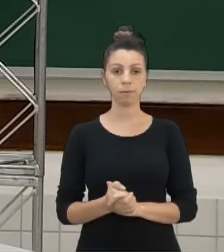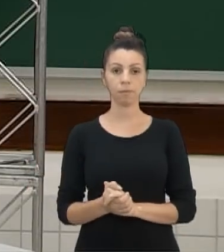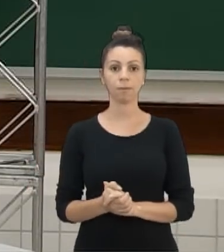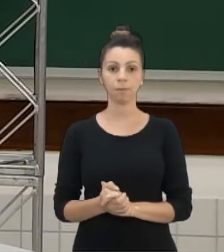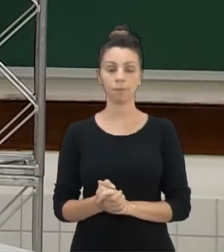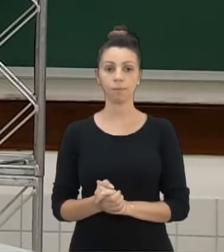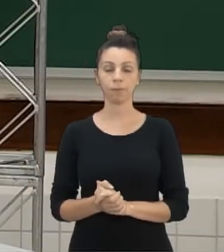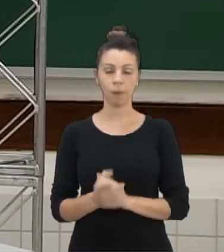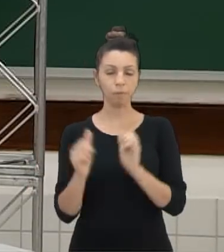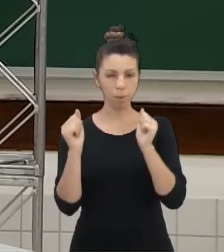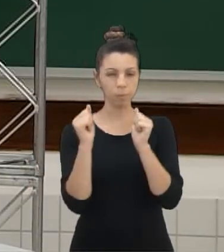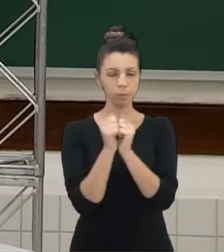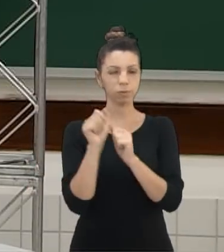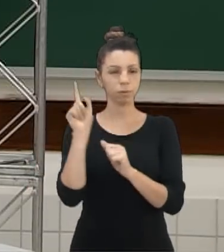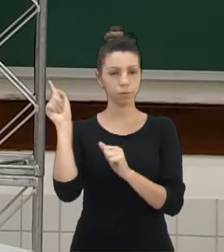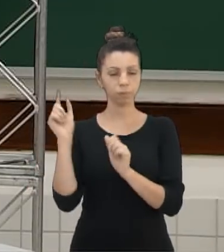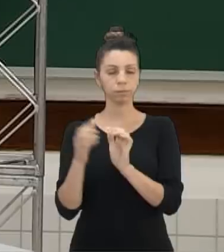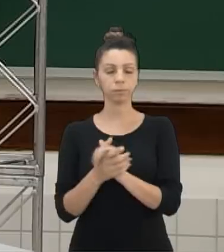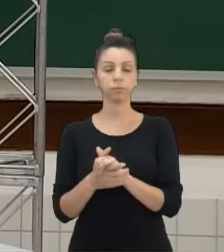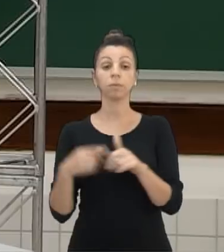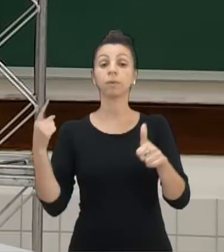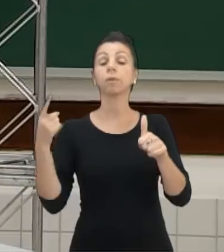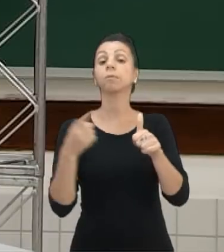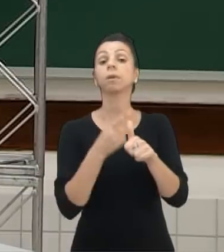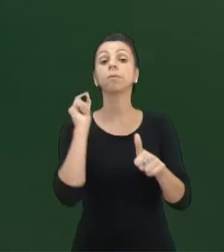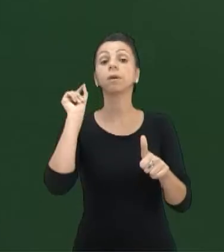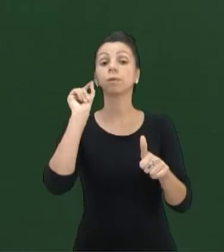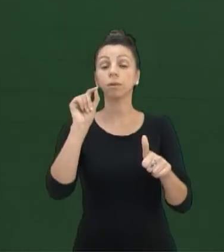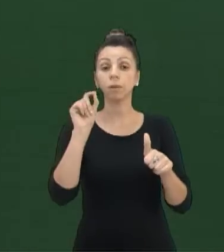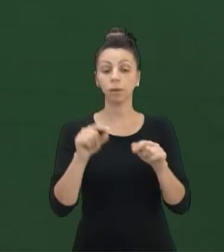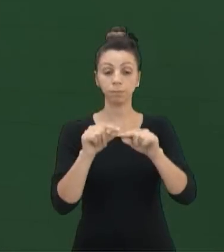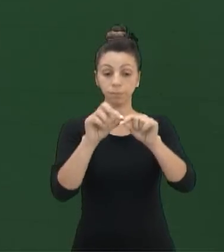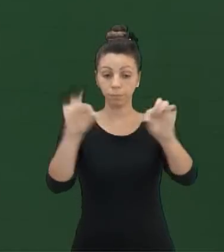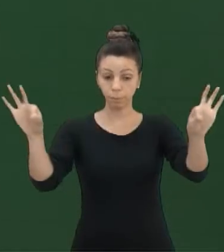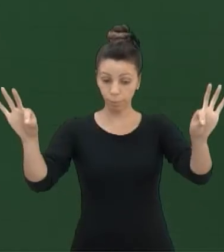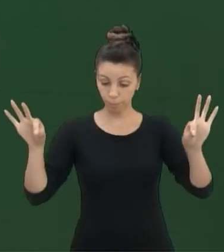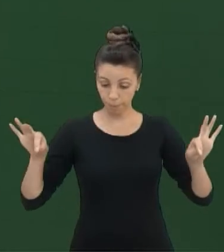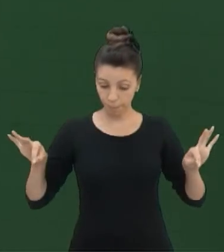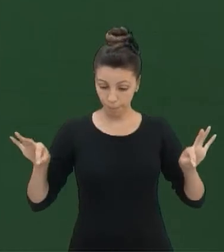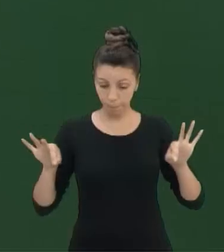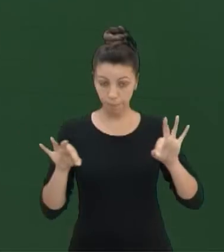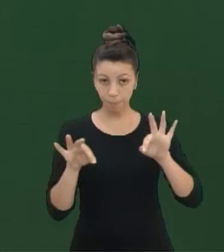Então, primeiro a gente tem que lembrar, o nosso terreno media